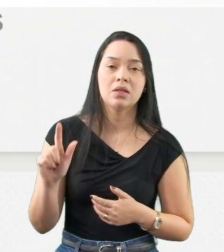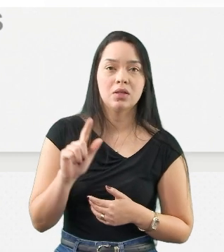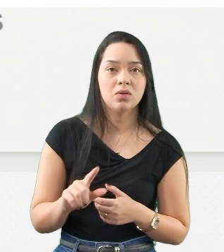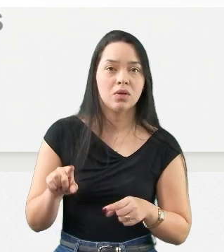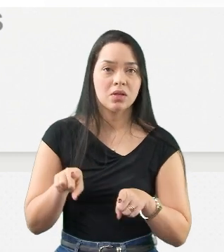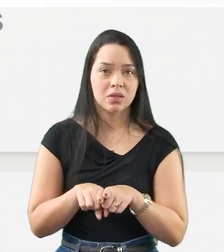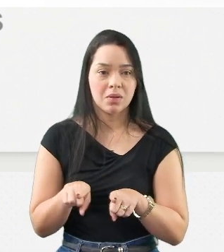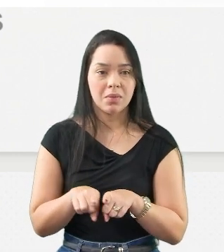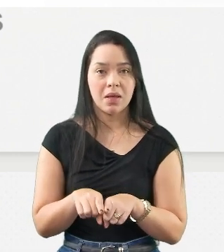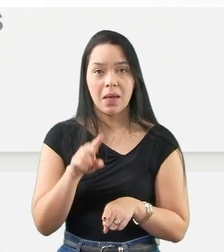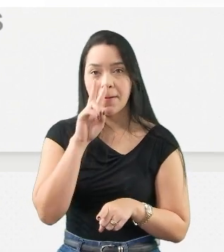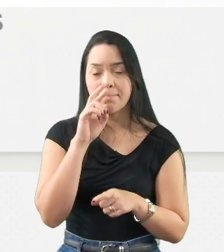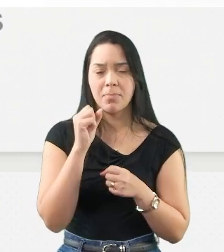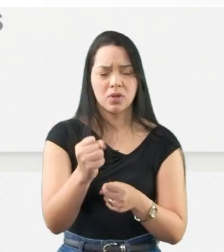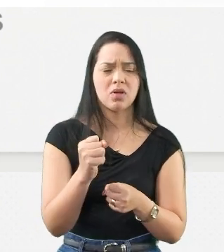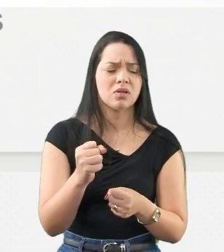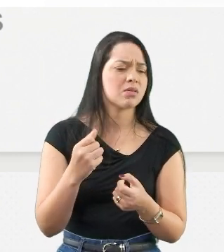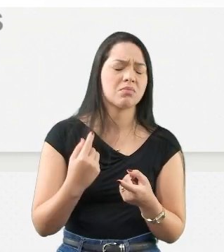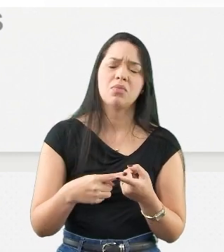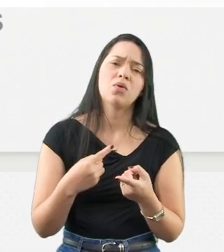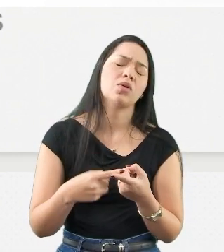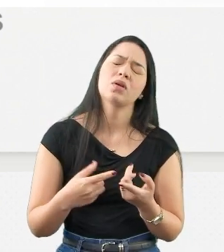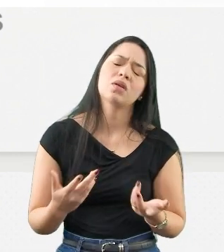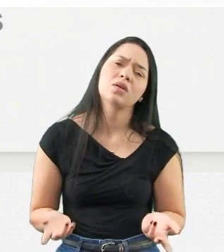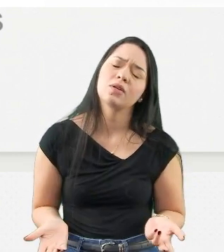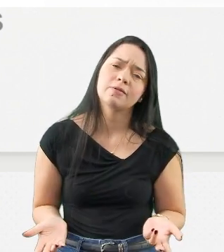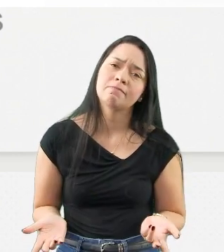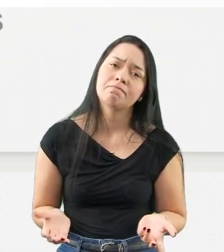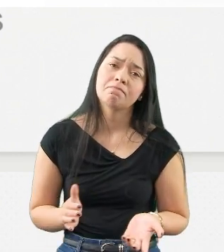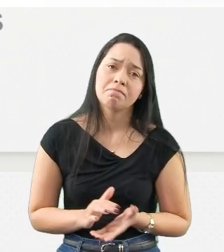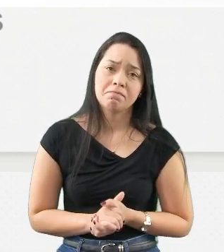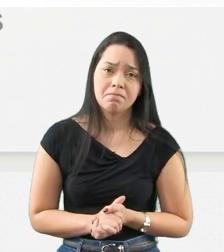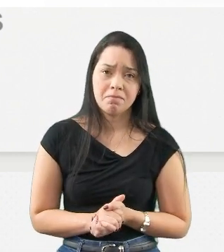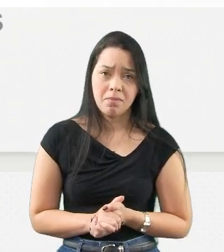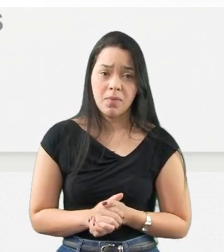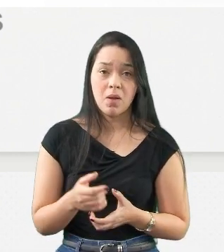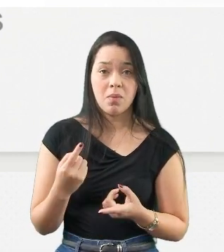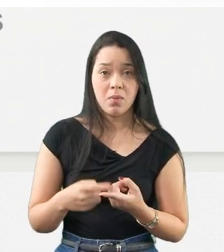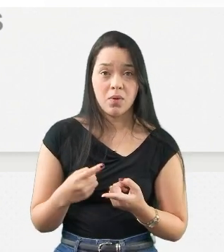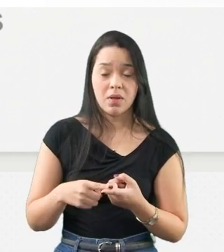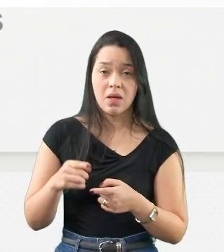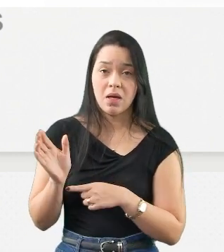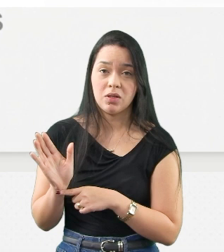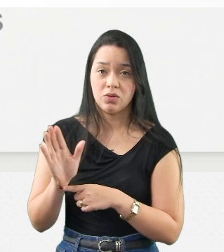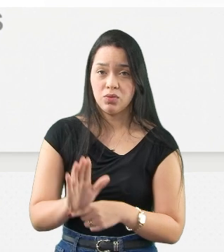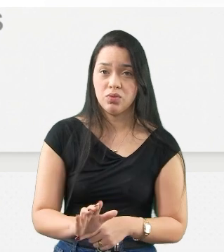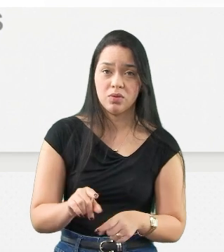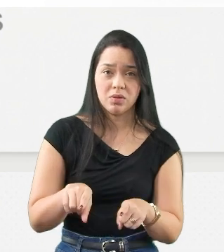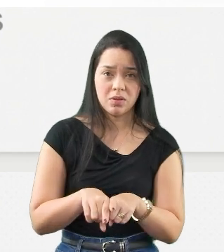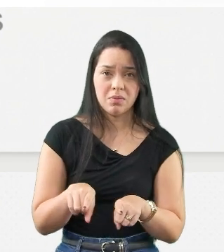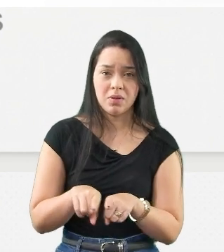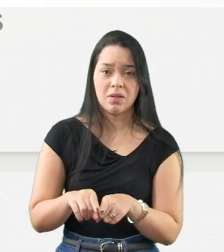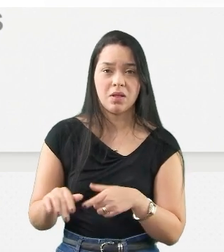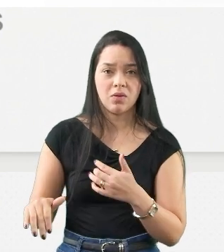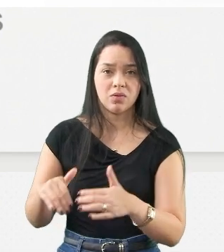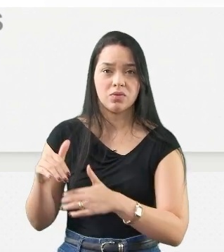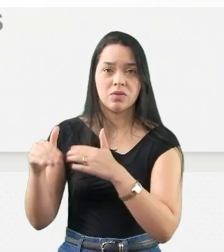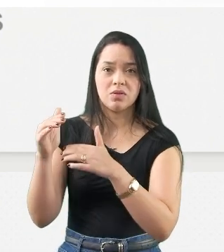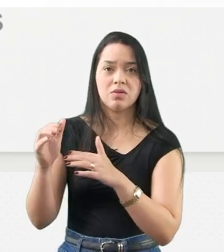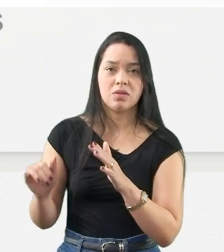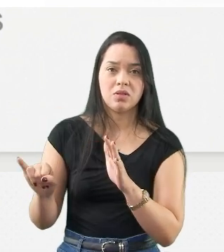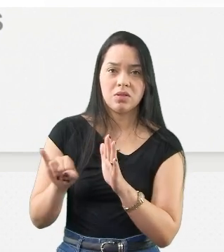ferramenta poderosa. Por que a literatura é uma ferramenta poderosa, né? Porque ela contribui nesse aspecto da construção de